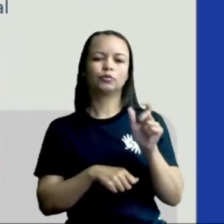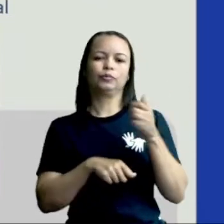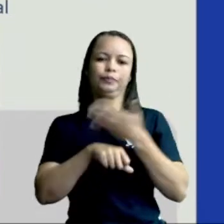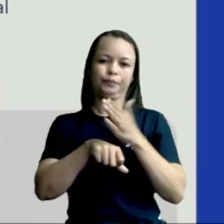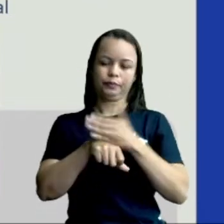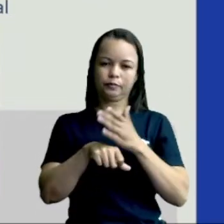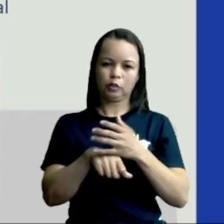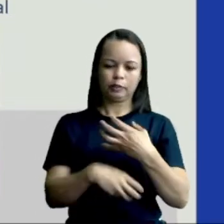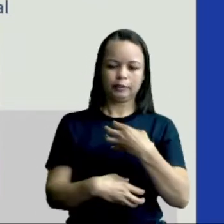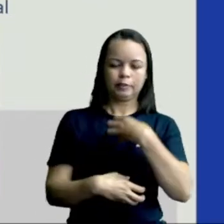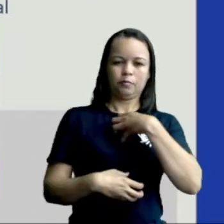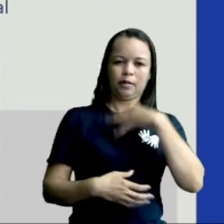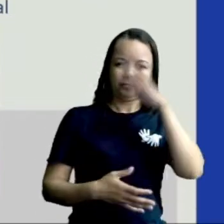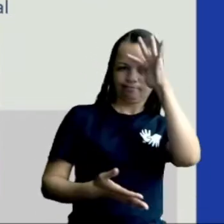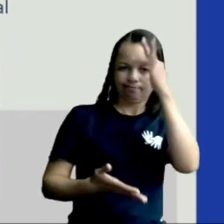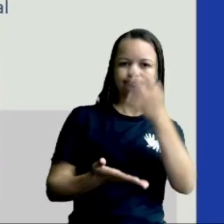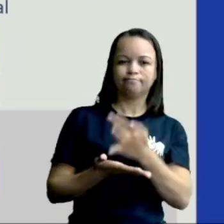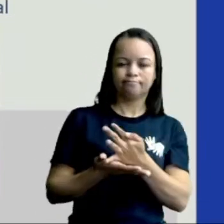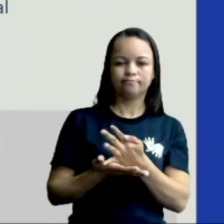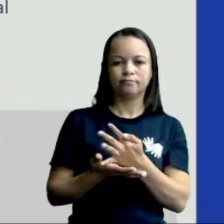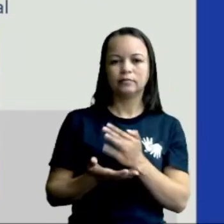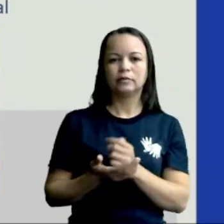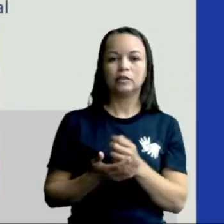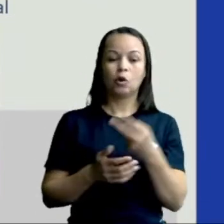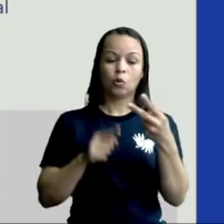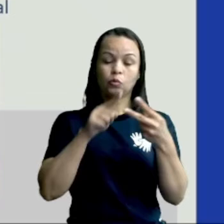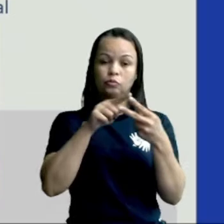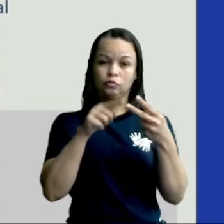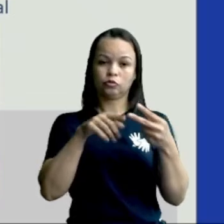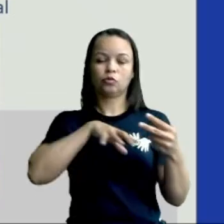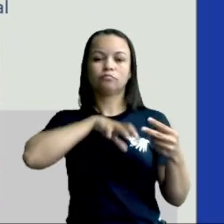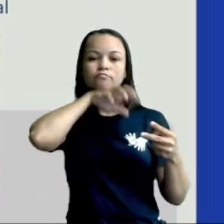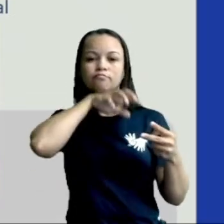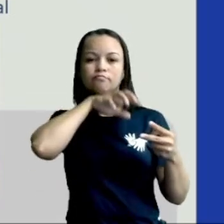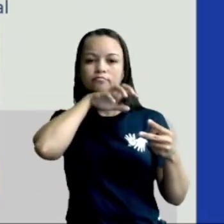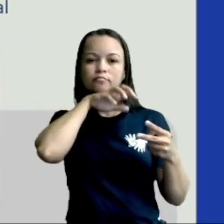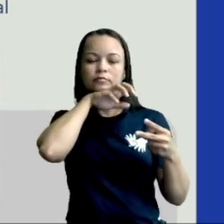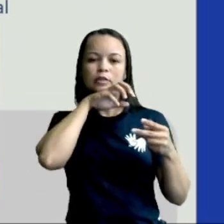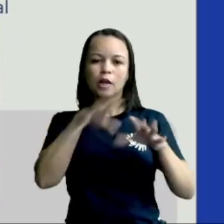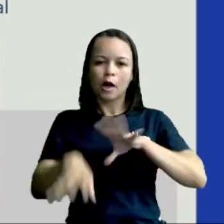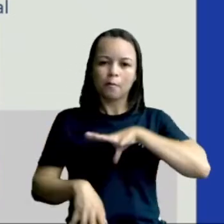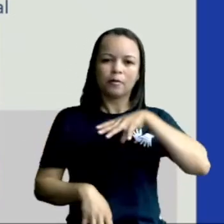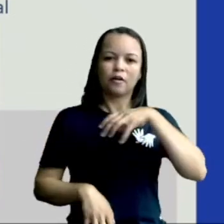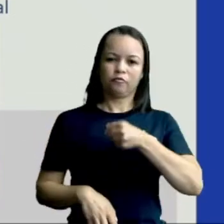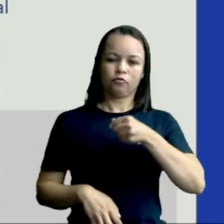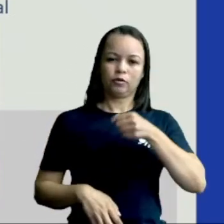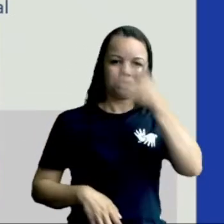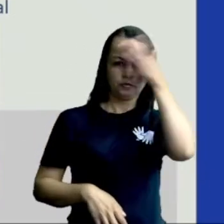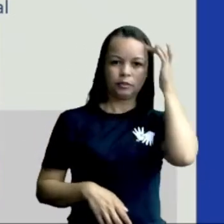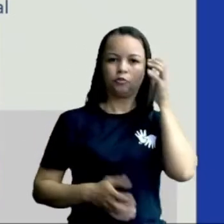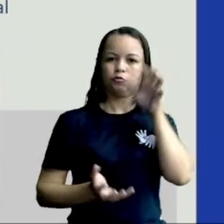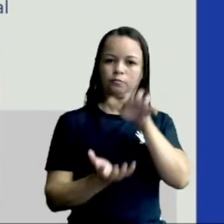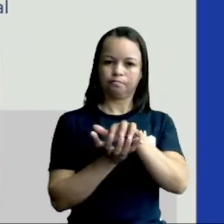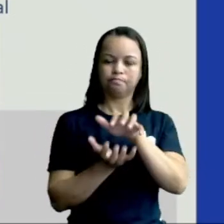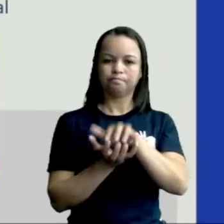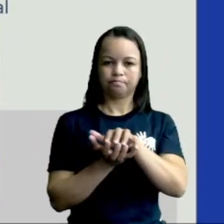simbolizam os sentimentos da nossa fé. Os dois leões, a bravura dos pernambucanos, a esfera armilar, nossa